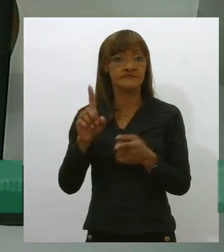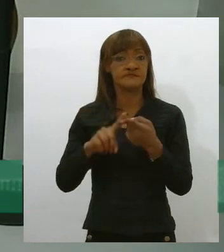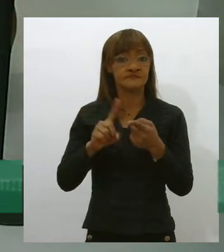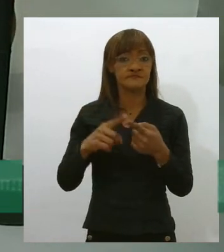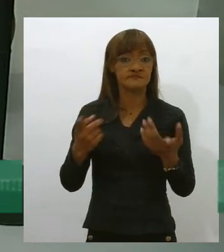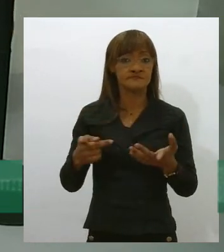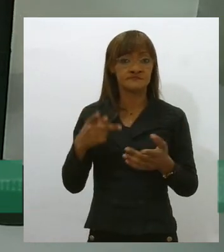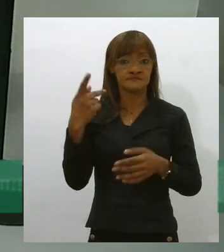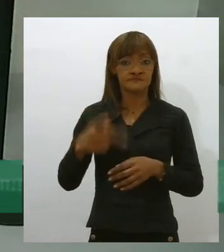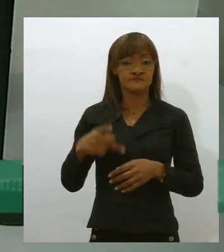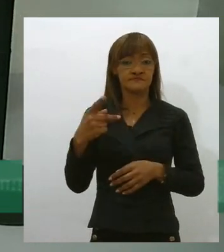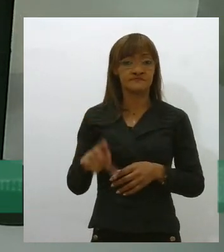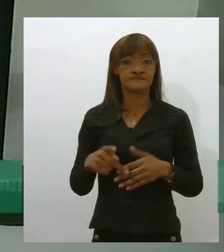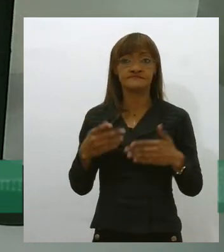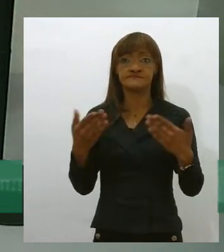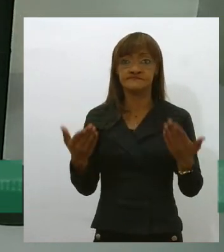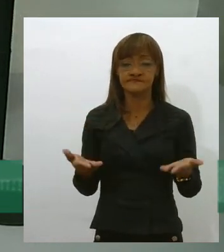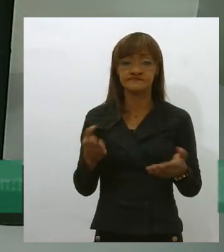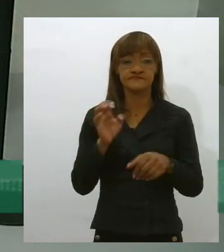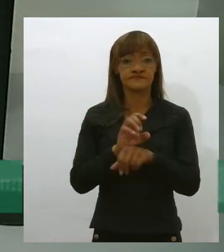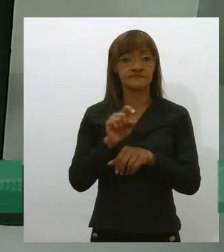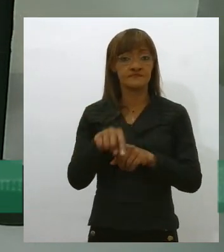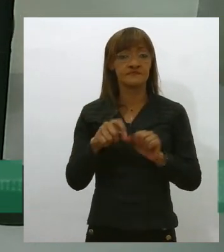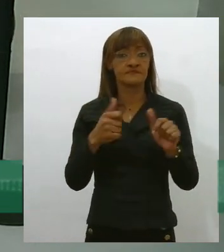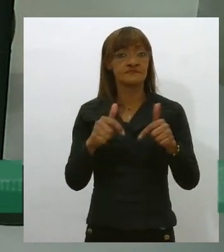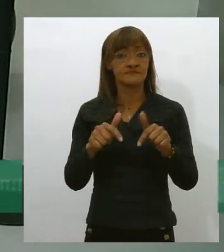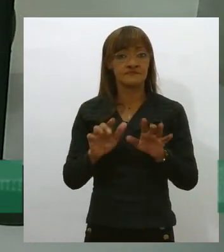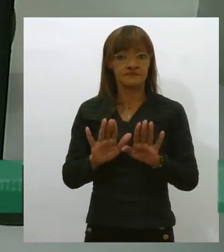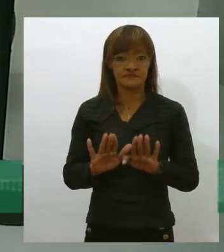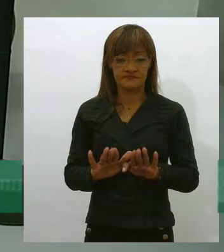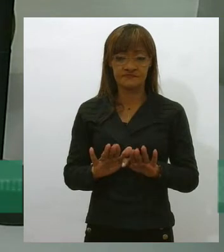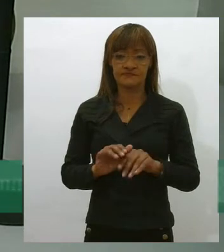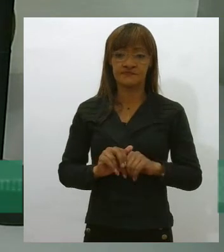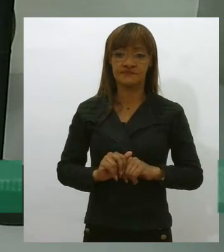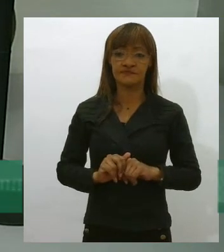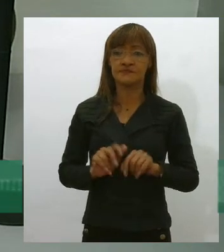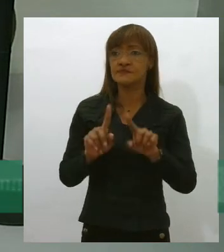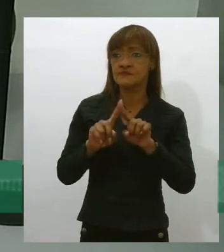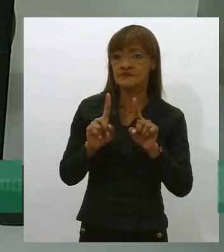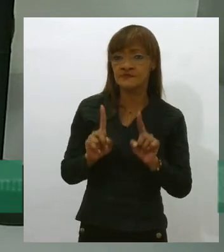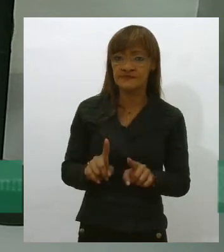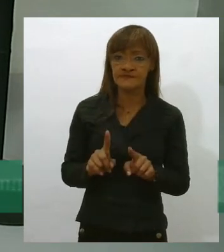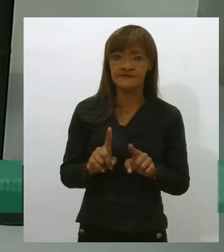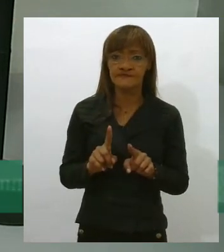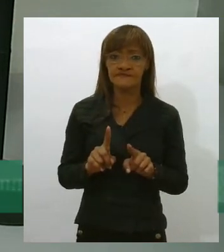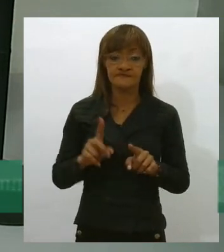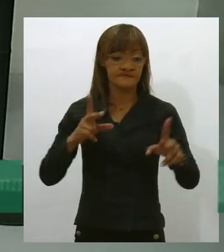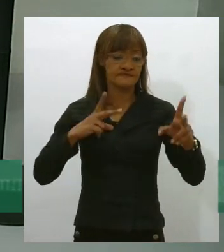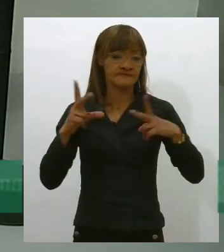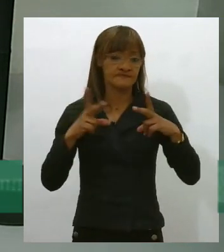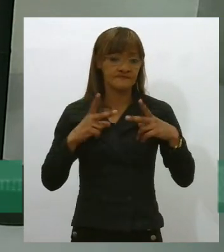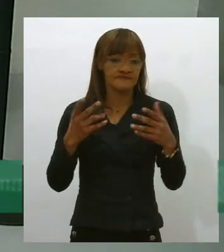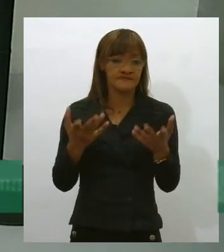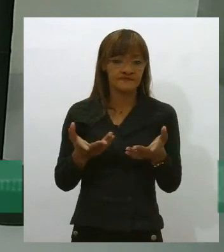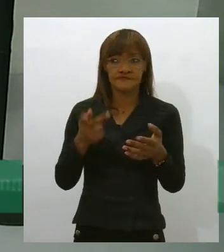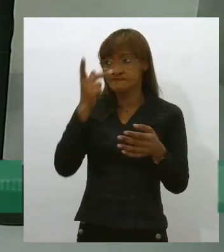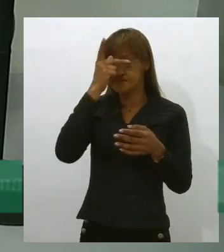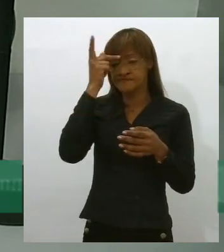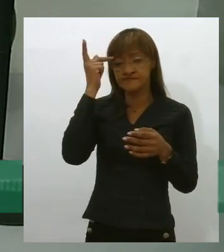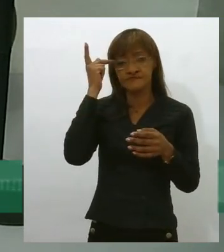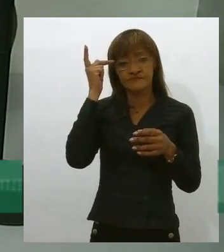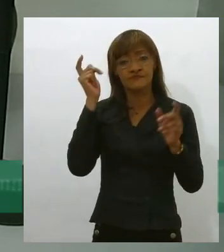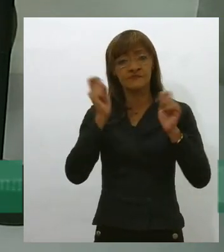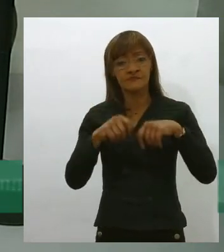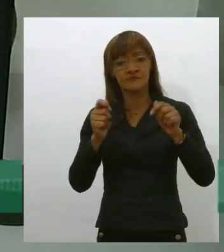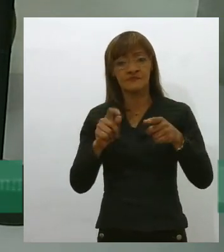executando esse serviço mas nesses casos né mas no caso da iniciativa privada é que o senhor também permite essa modalidade mas desde que